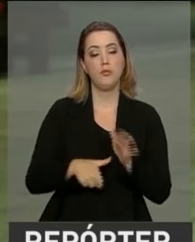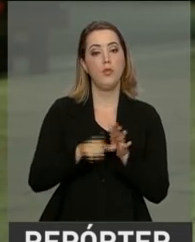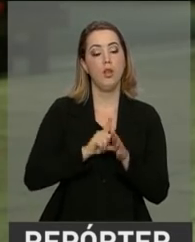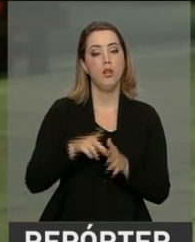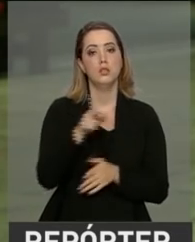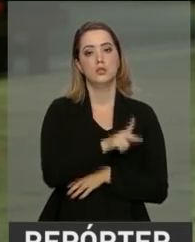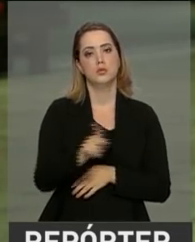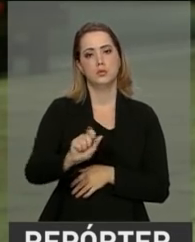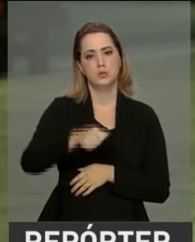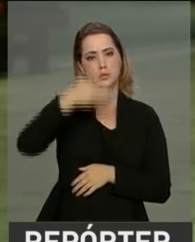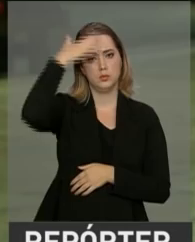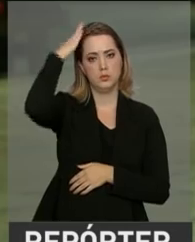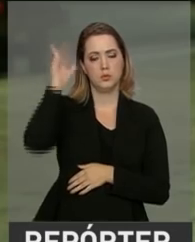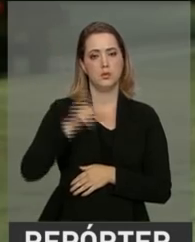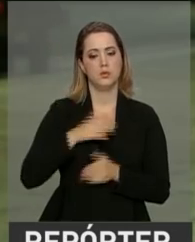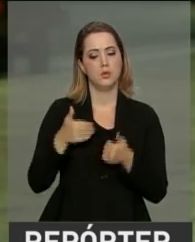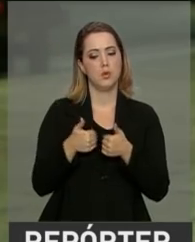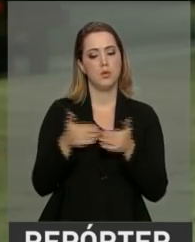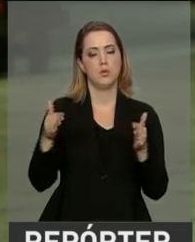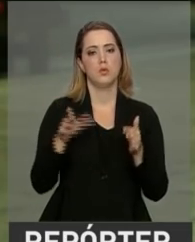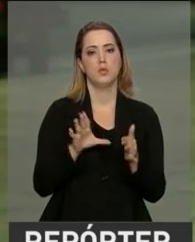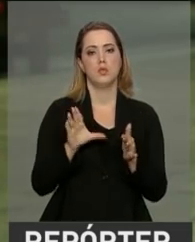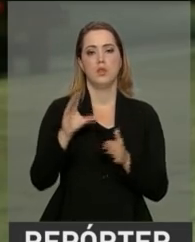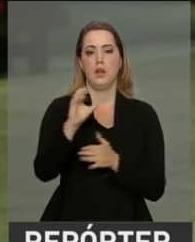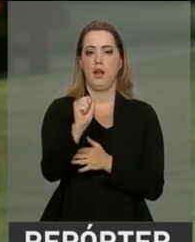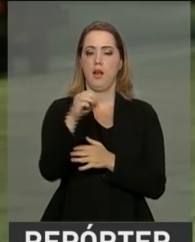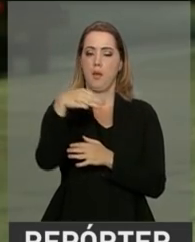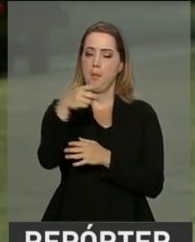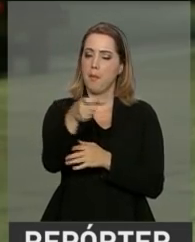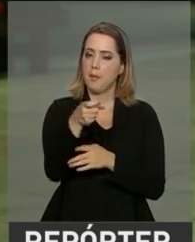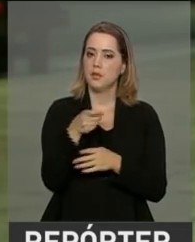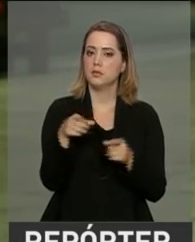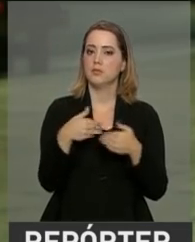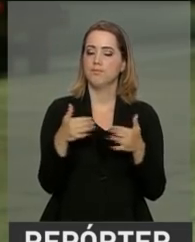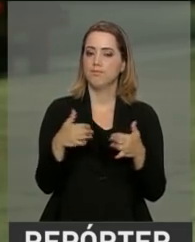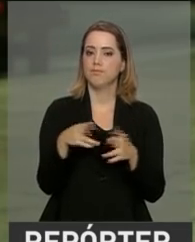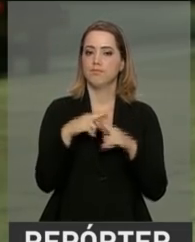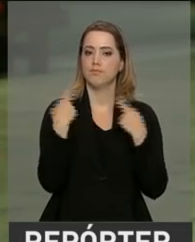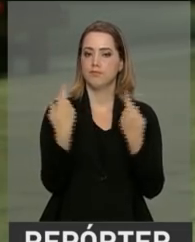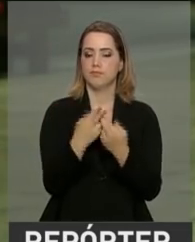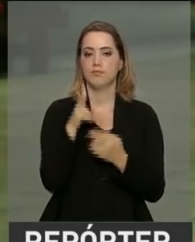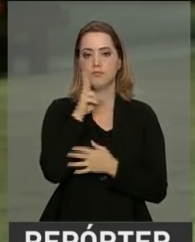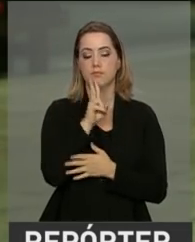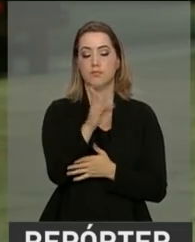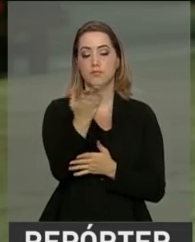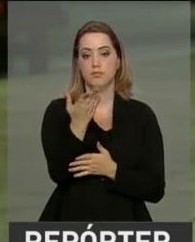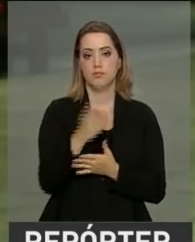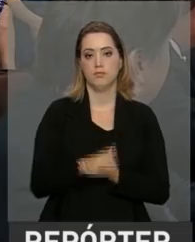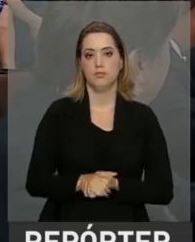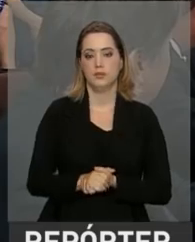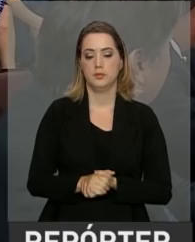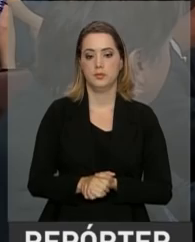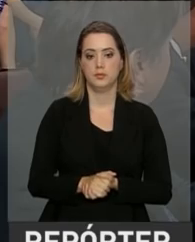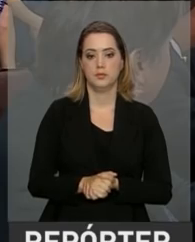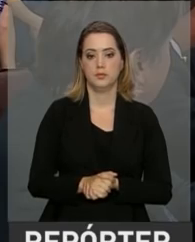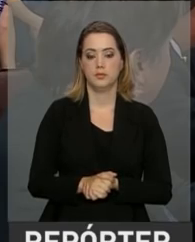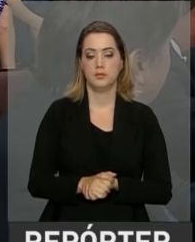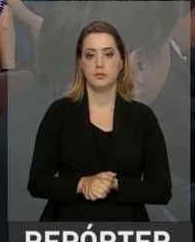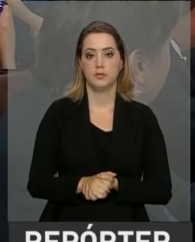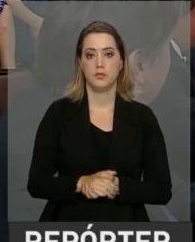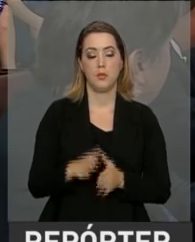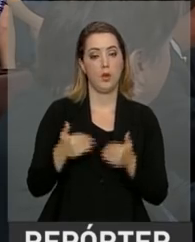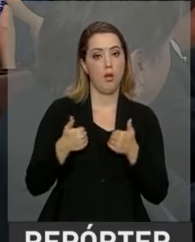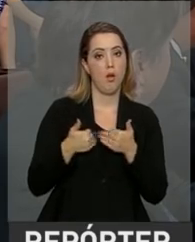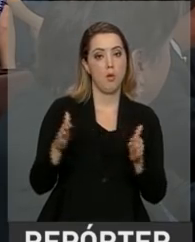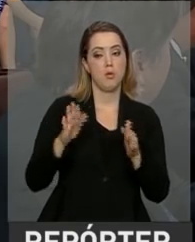Michel Temer fez a abertura da Câmara de Comércio Exterior. Veja na reportagem. ministros